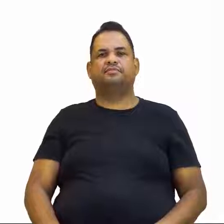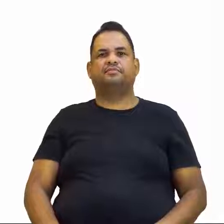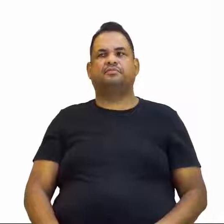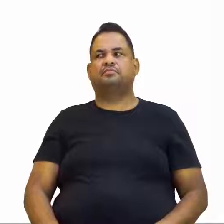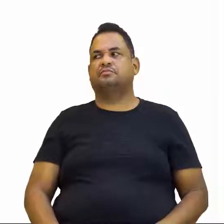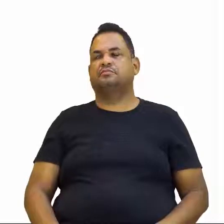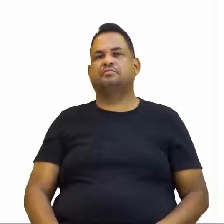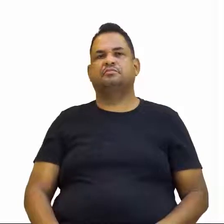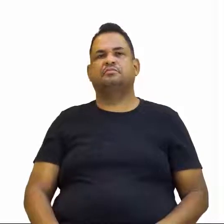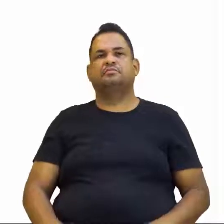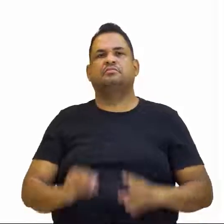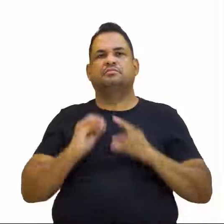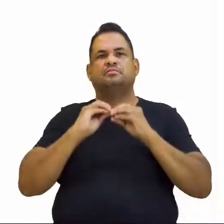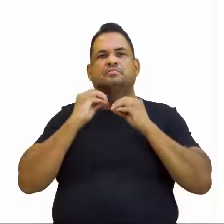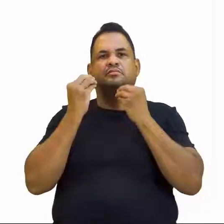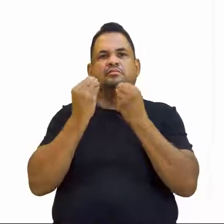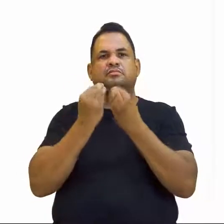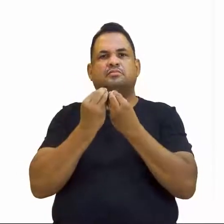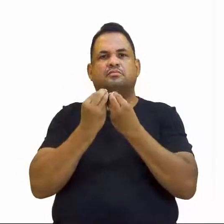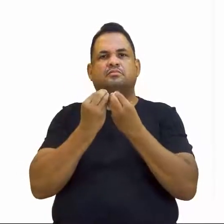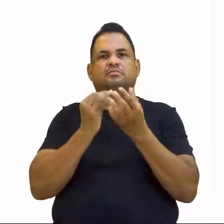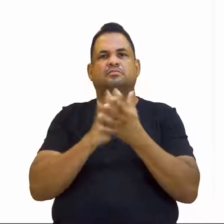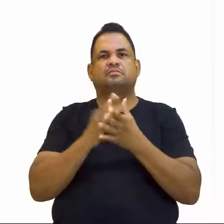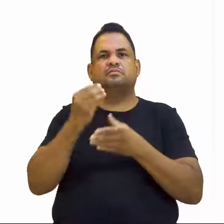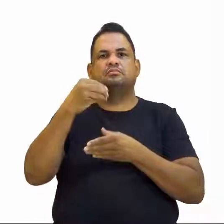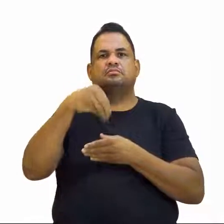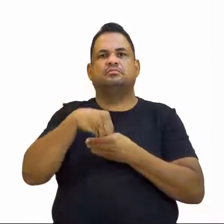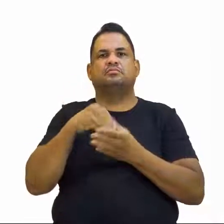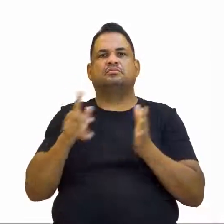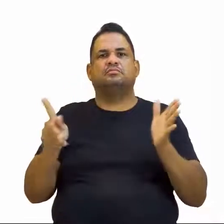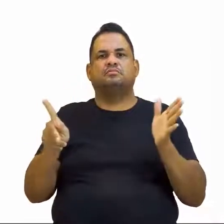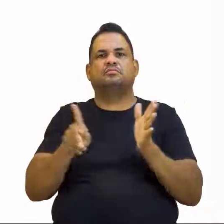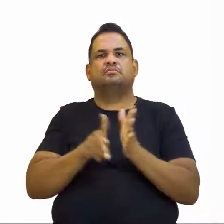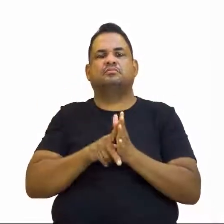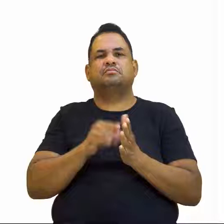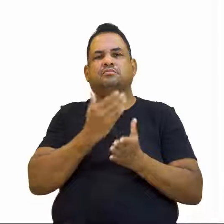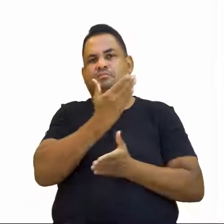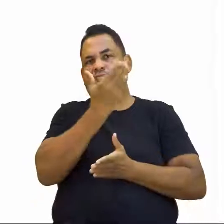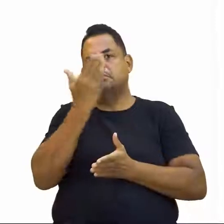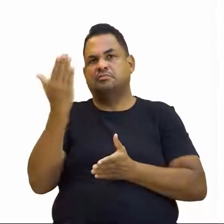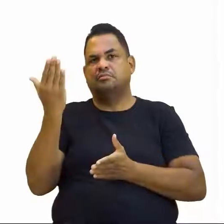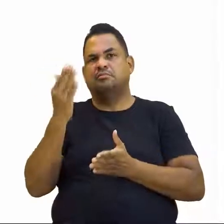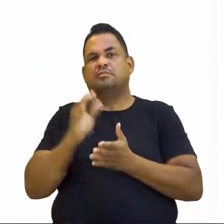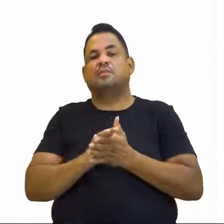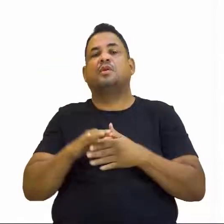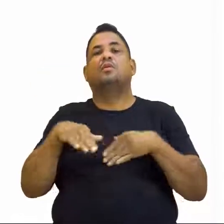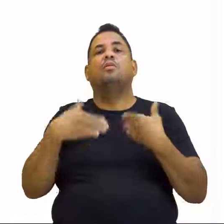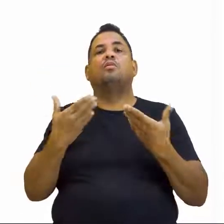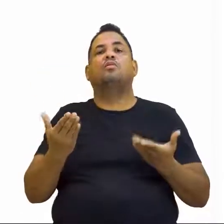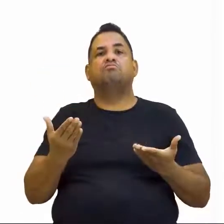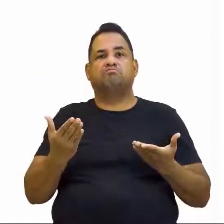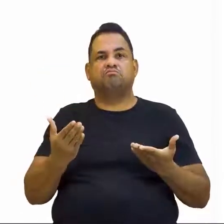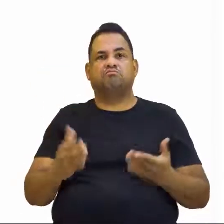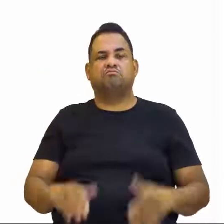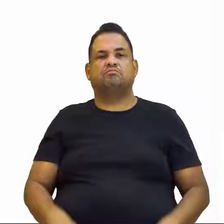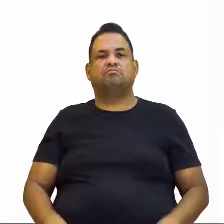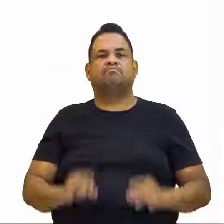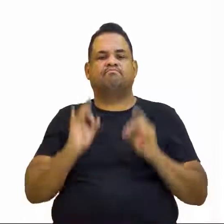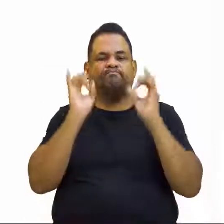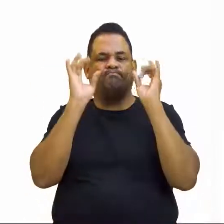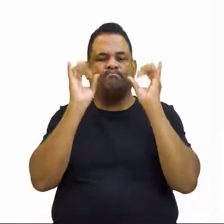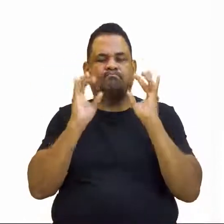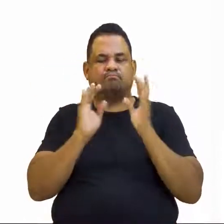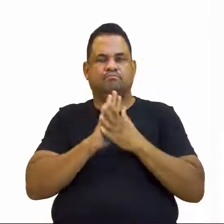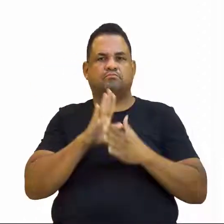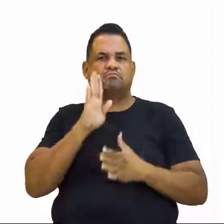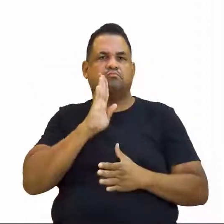a substância que se enquadra nas propriedades dadas é... E aí tem um detalhe muito bacana